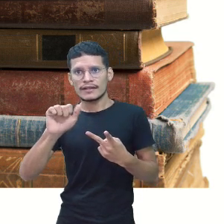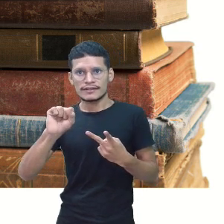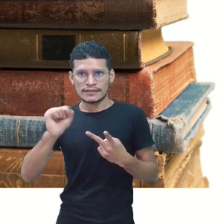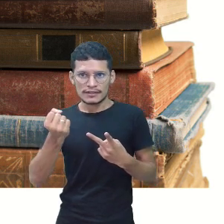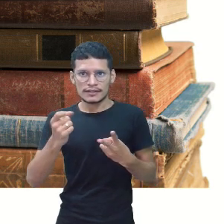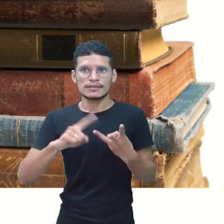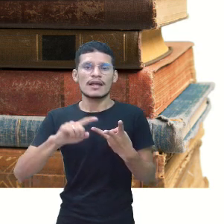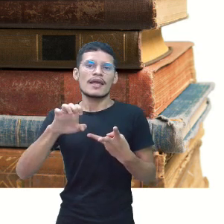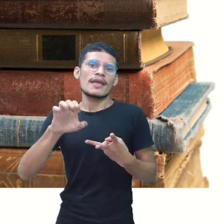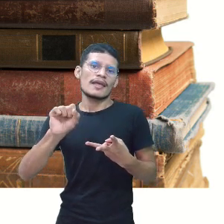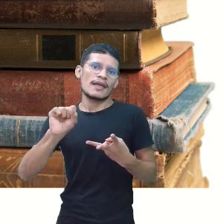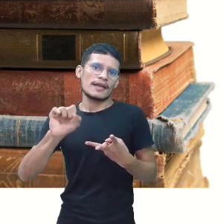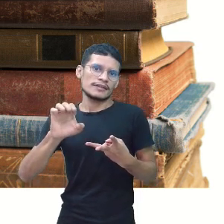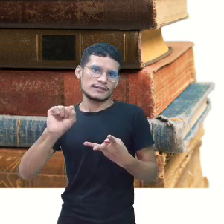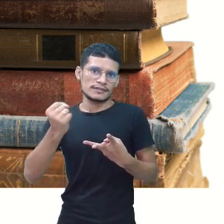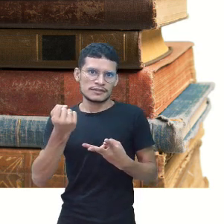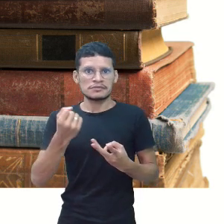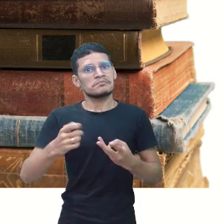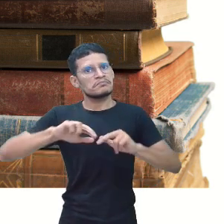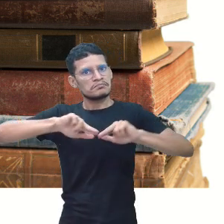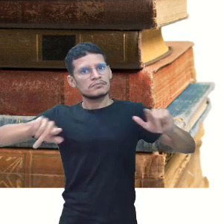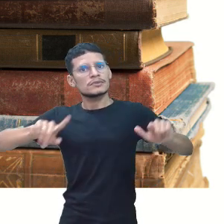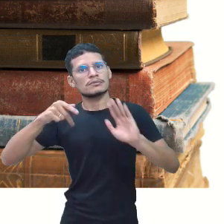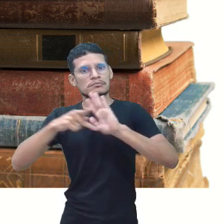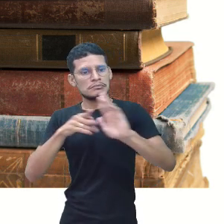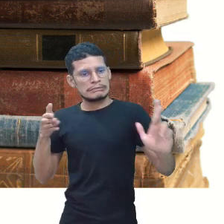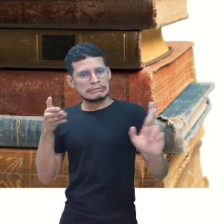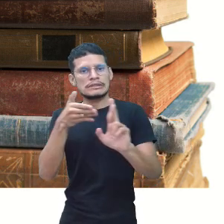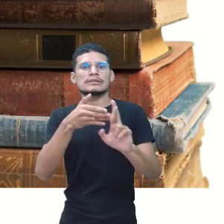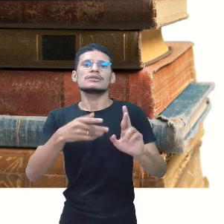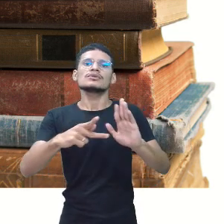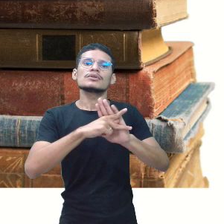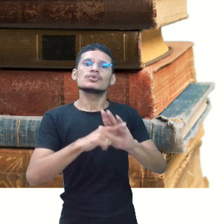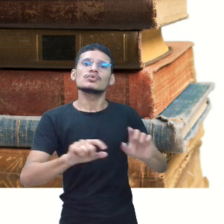essas, são usados para fazer referência